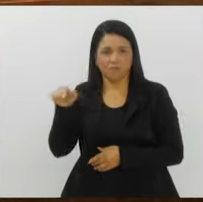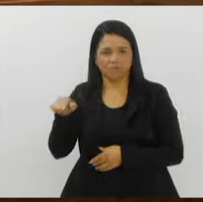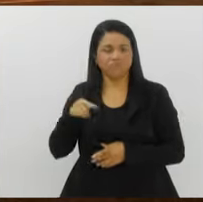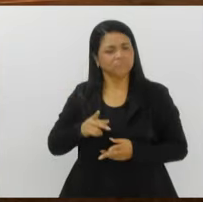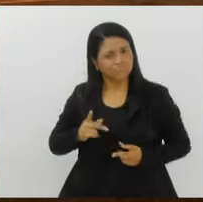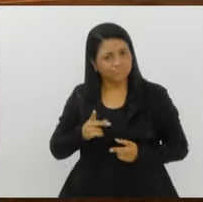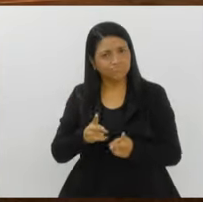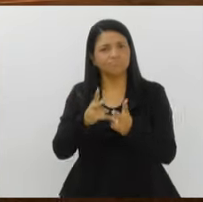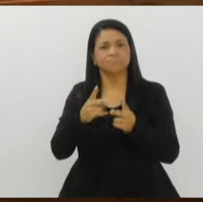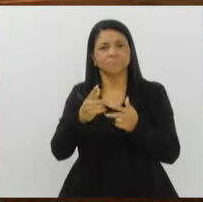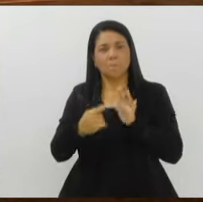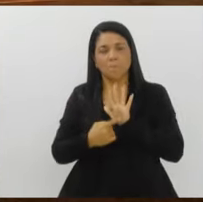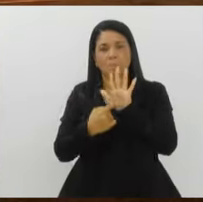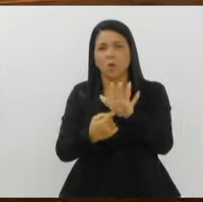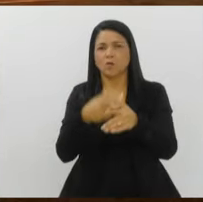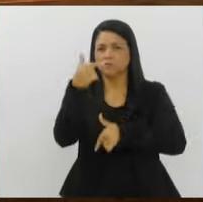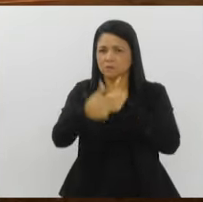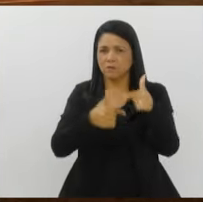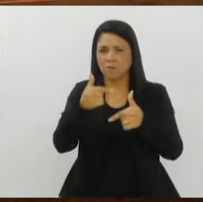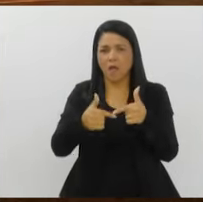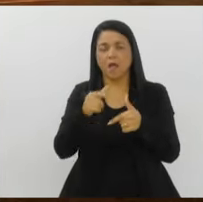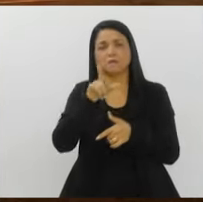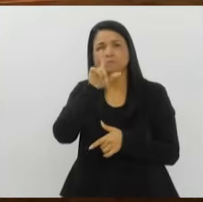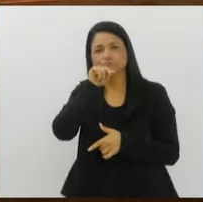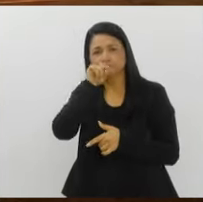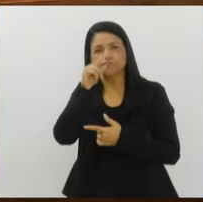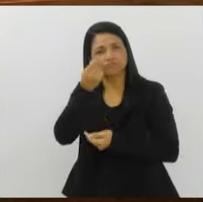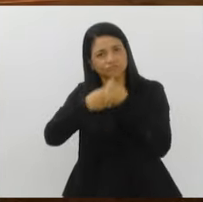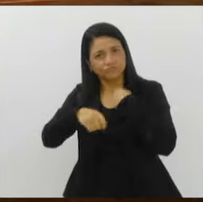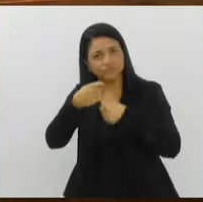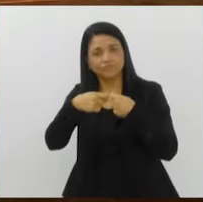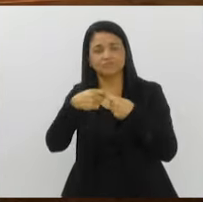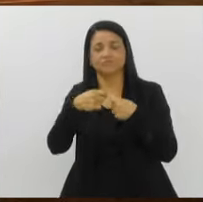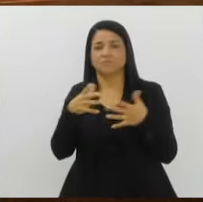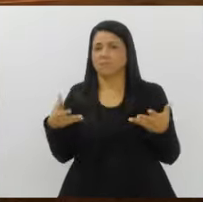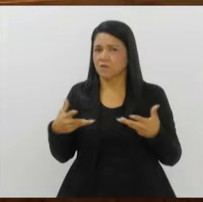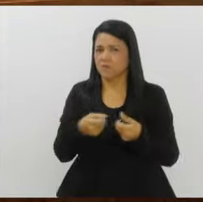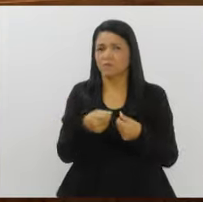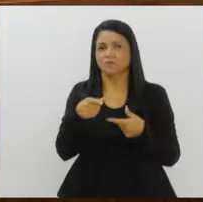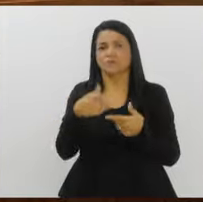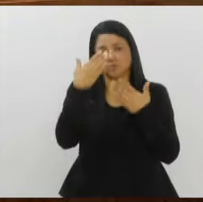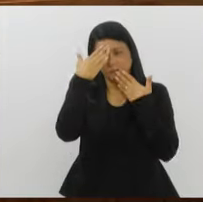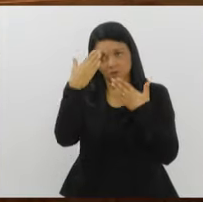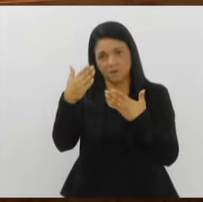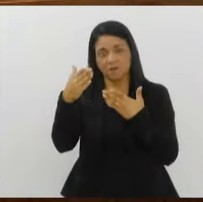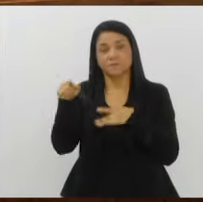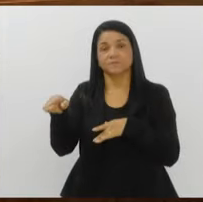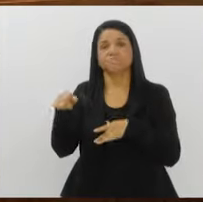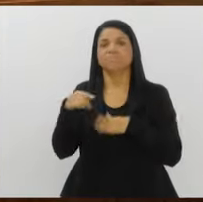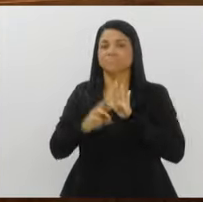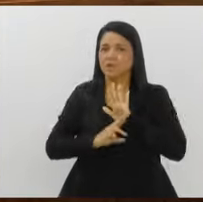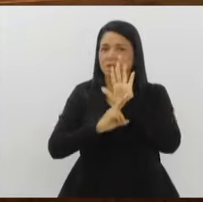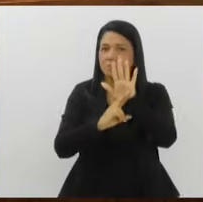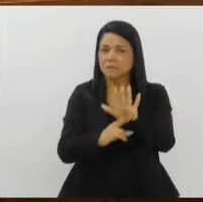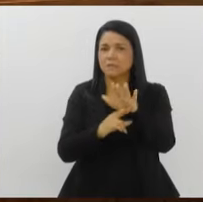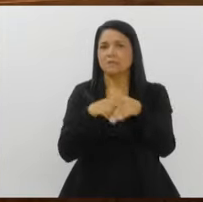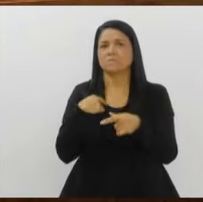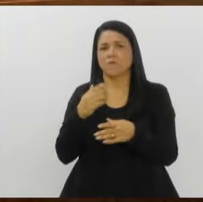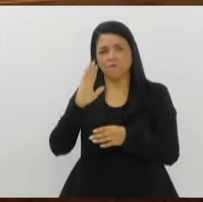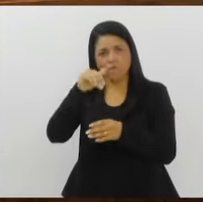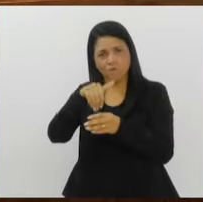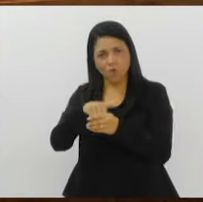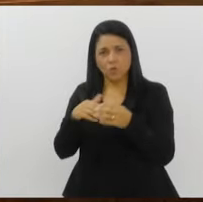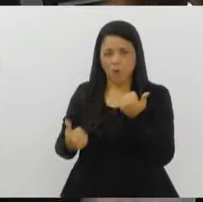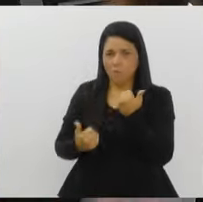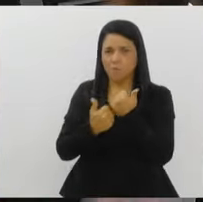o seu trabalho que faz, que realiza em Nilópolis. Um cara excepcional. Muito obrigado, Rafael, por representar a gente aí. Conta com o meu voto, conta com o meu